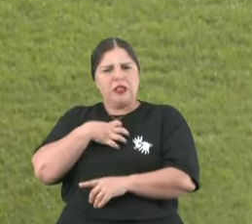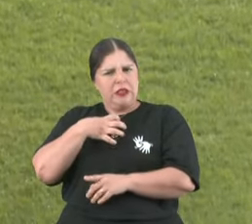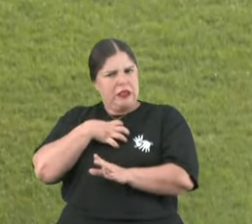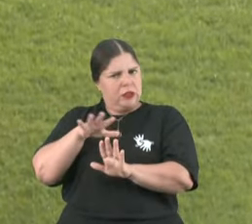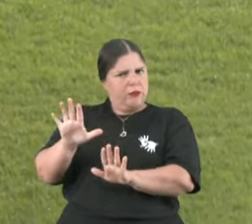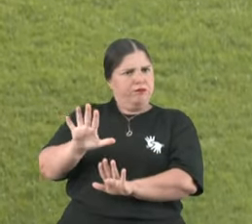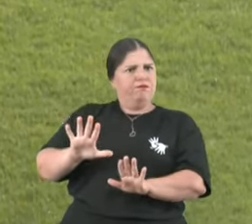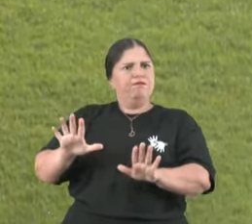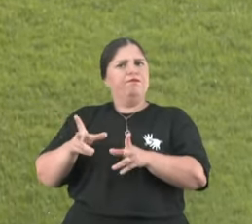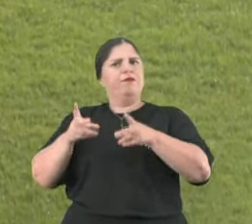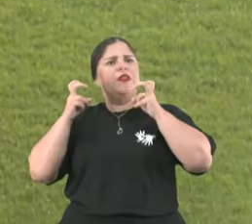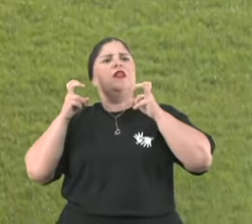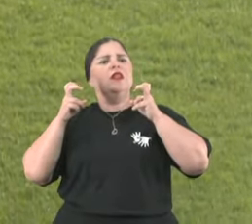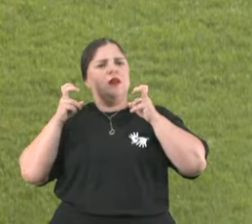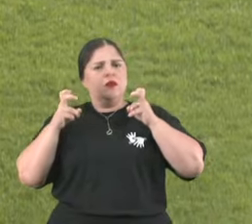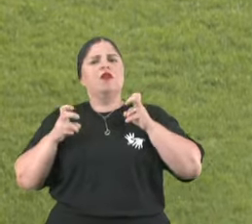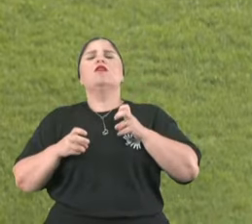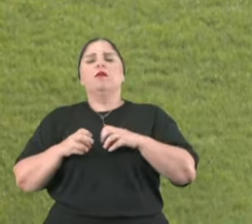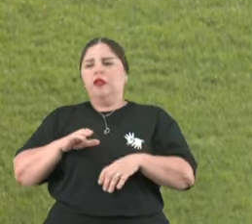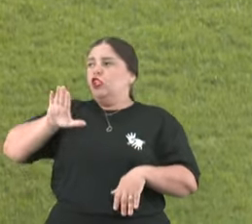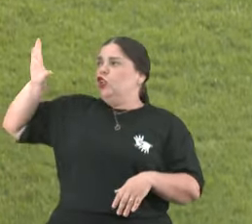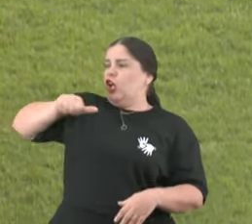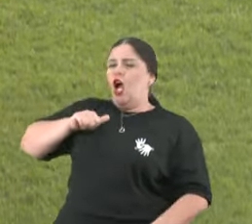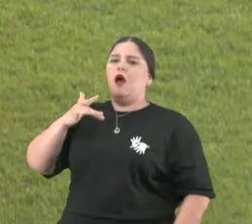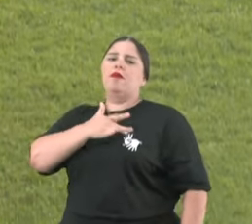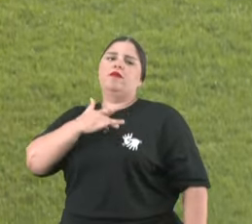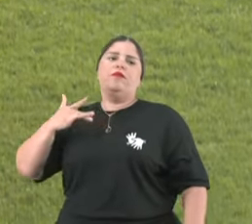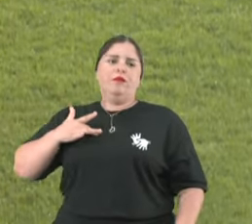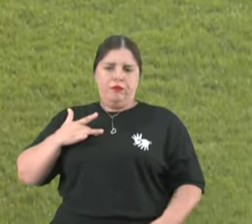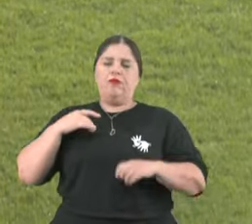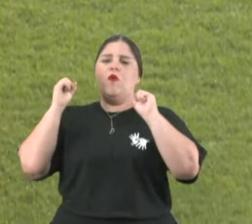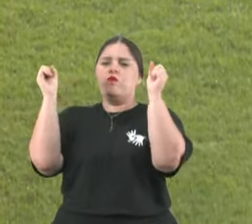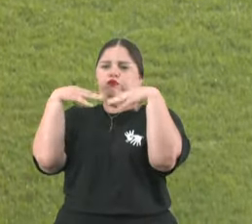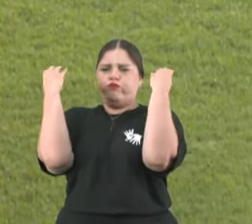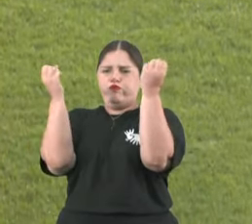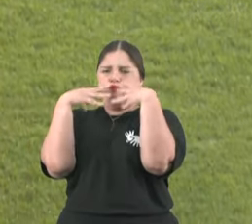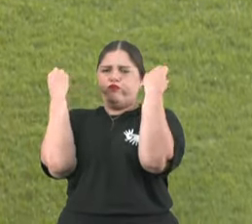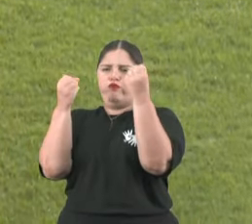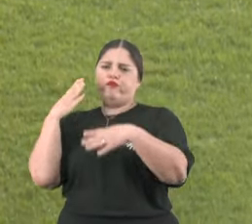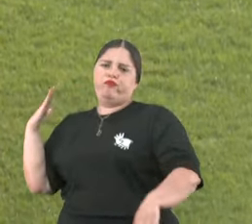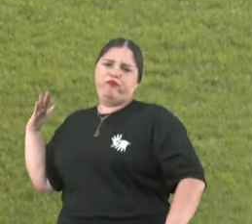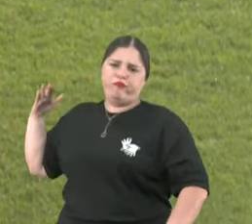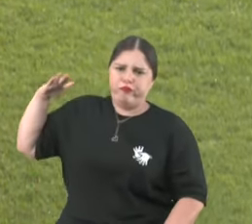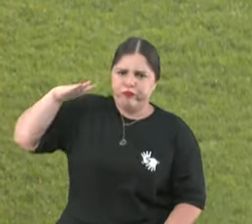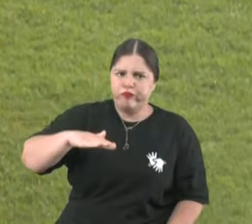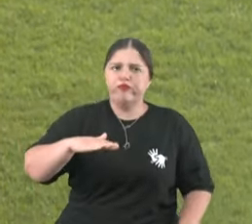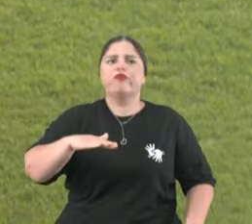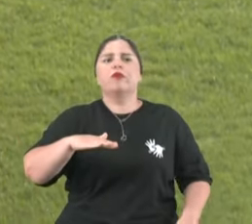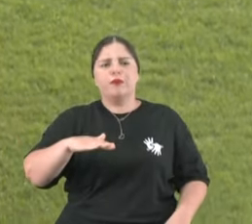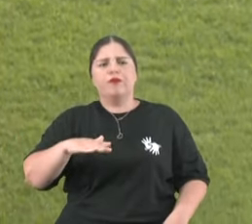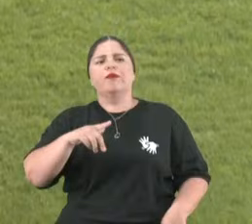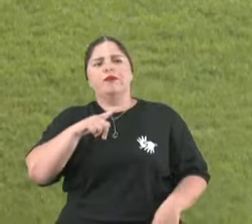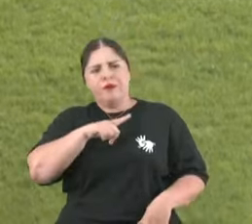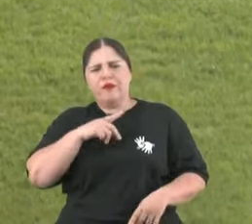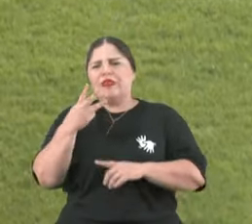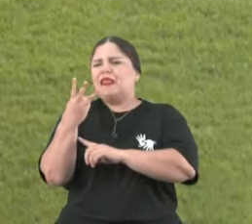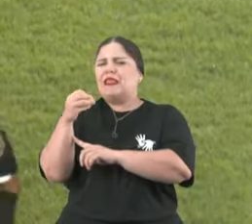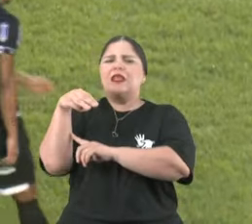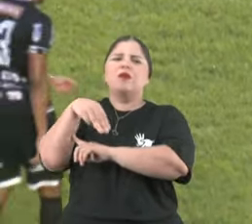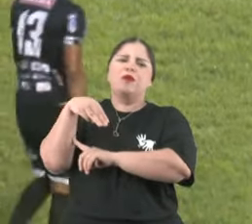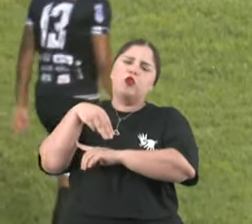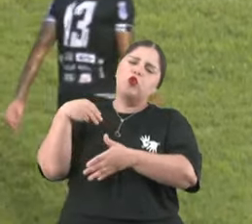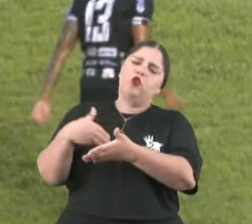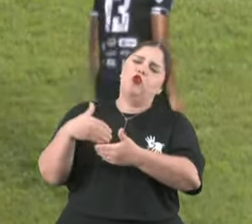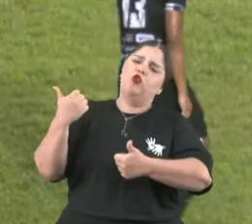é chamar o departamento médico e promover o atendimento. Nós temos 30 minutos de jogo, os